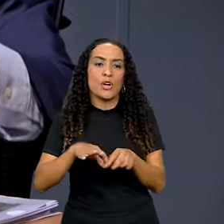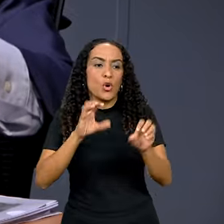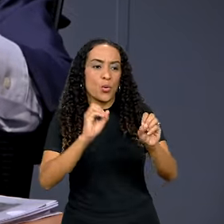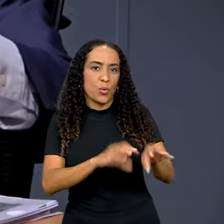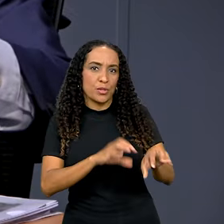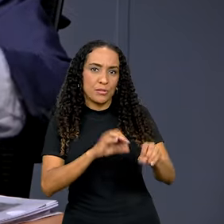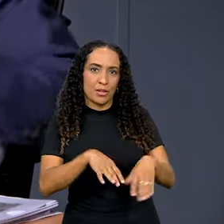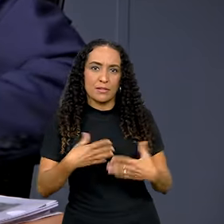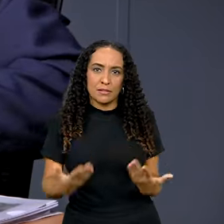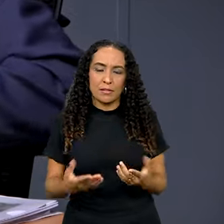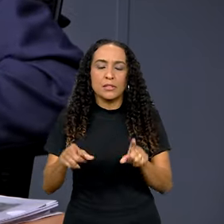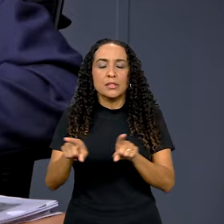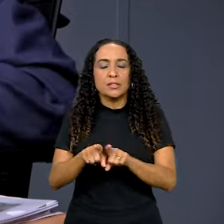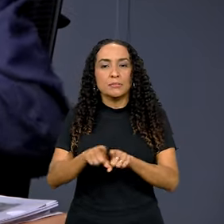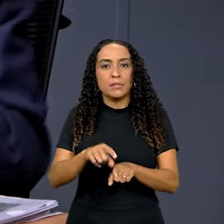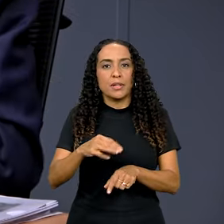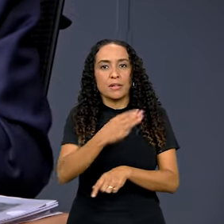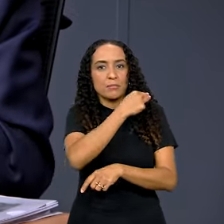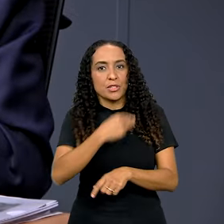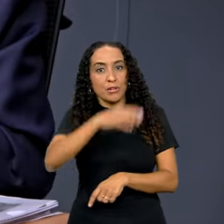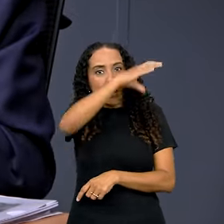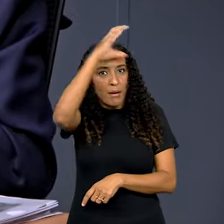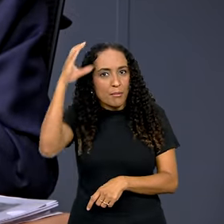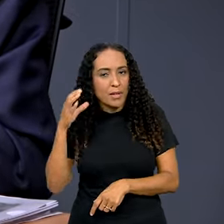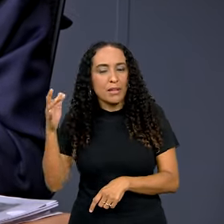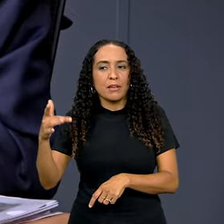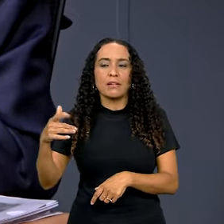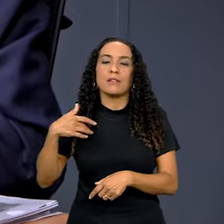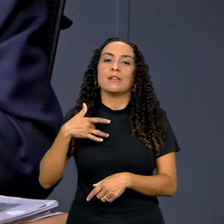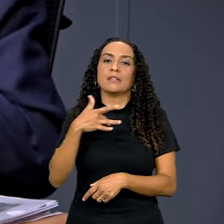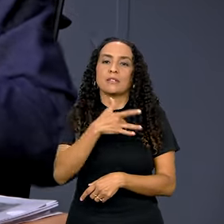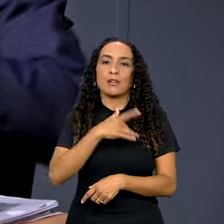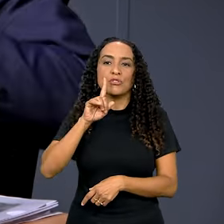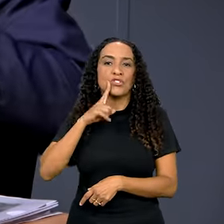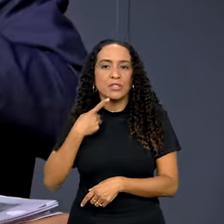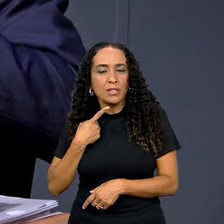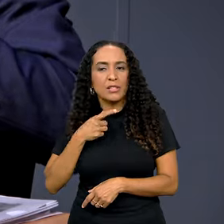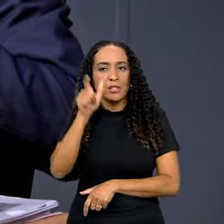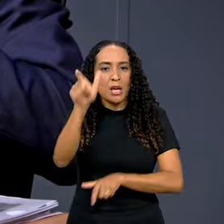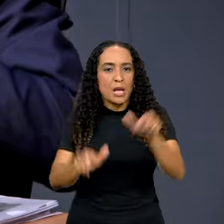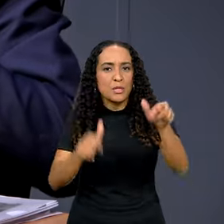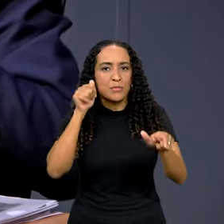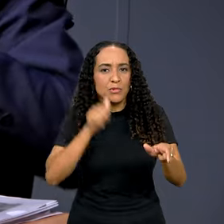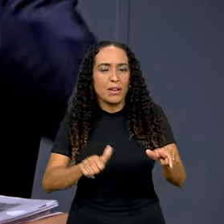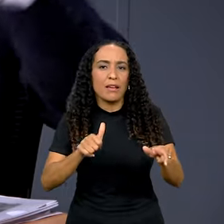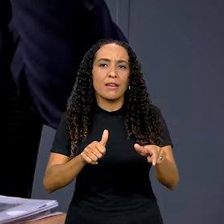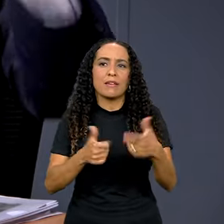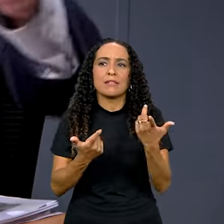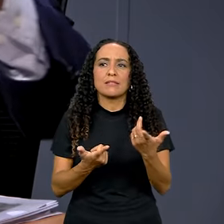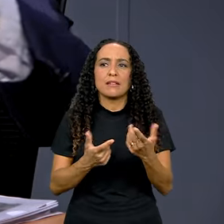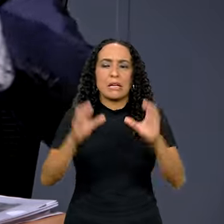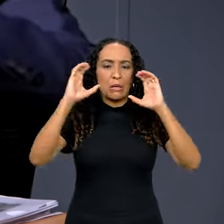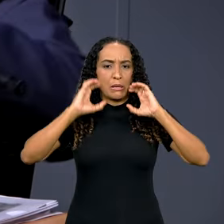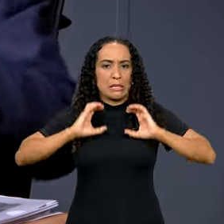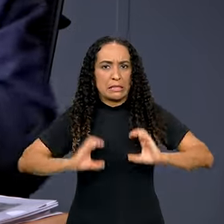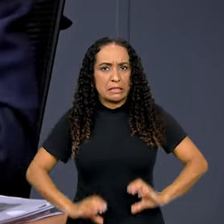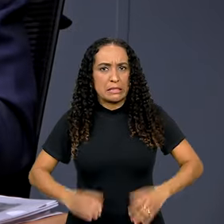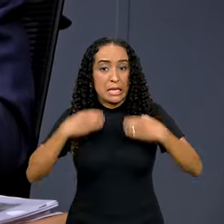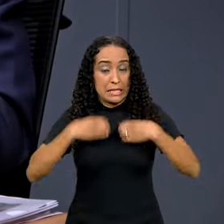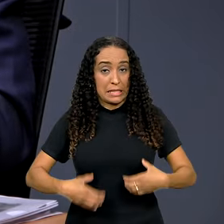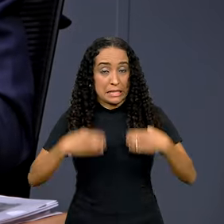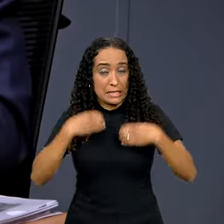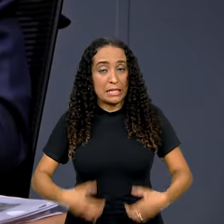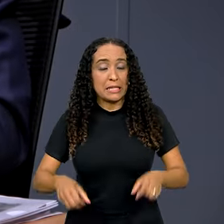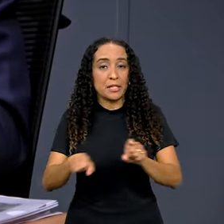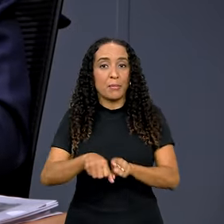com educação o ministro Camilo a saúde a ministra nízia as mulheres né com a ministra Sida Aniele